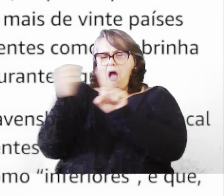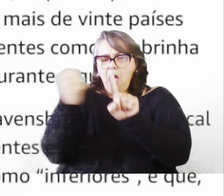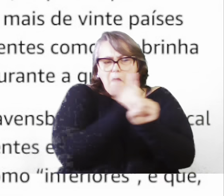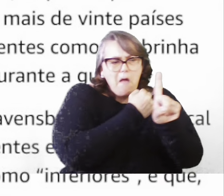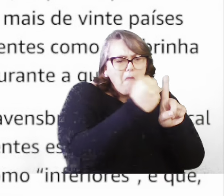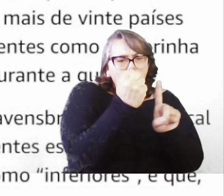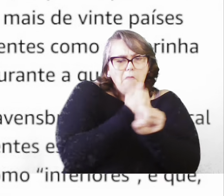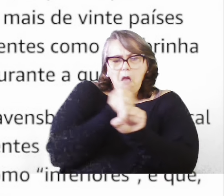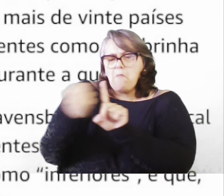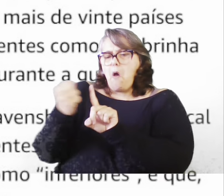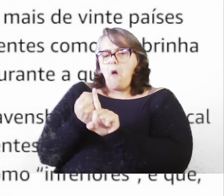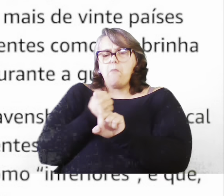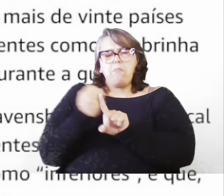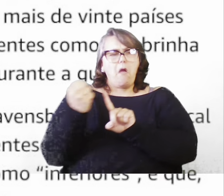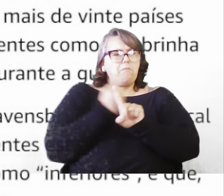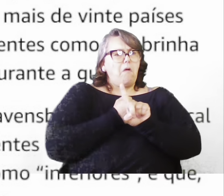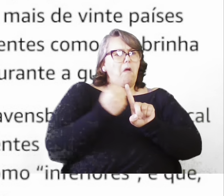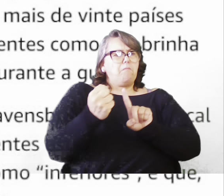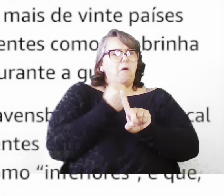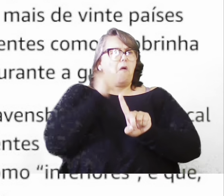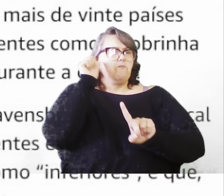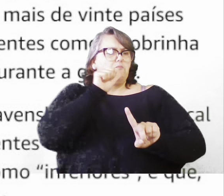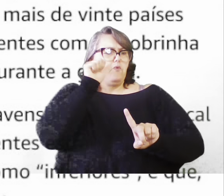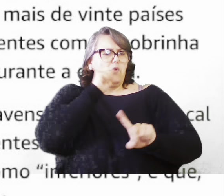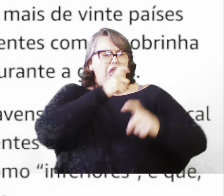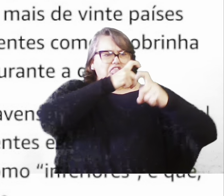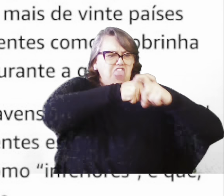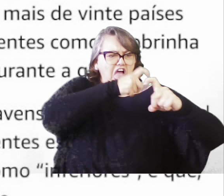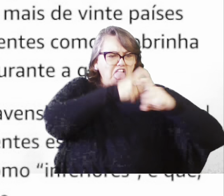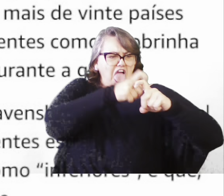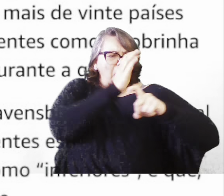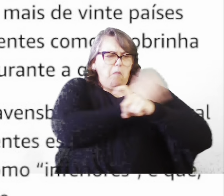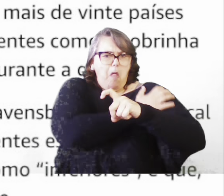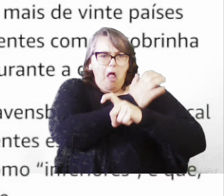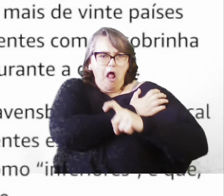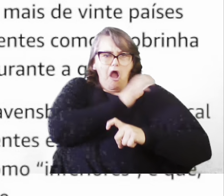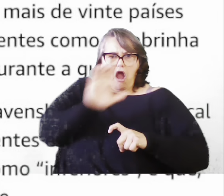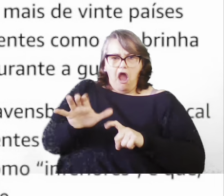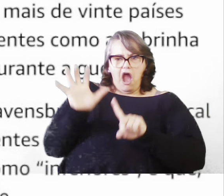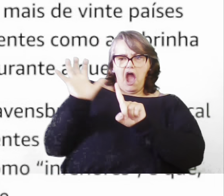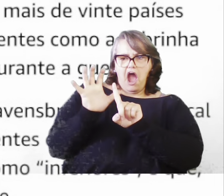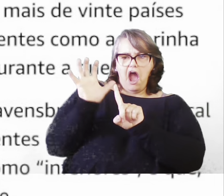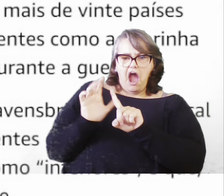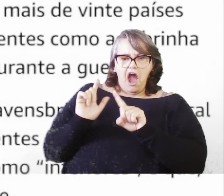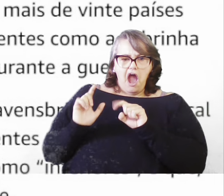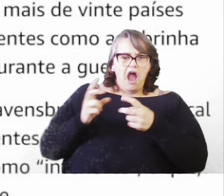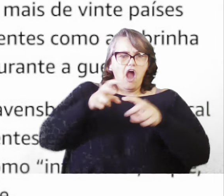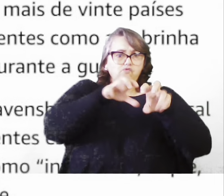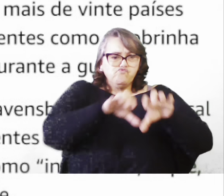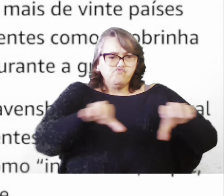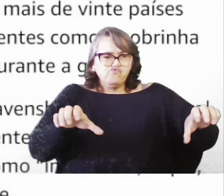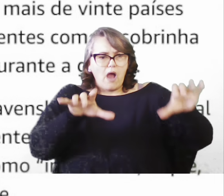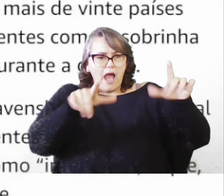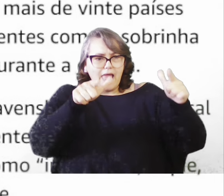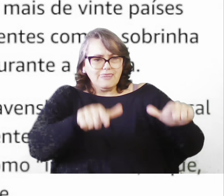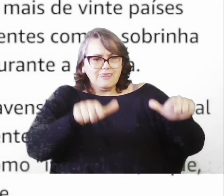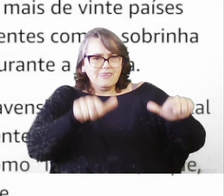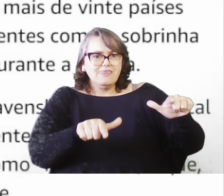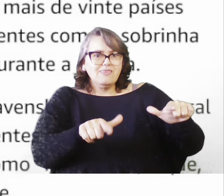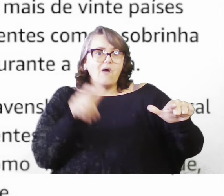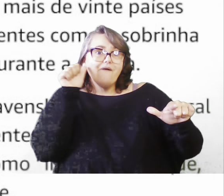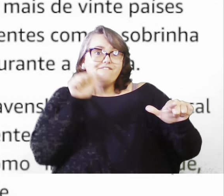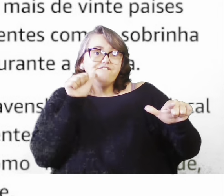Chicoteando-as e chutando-as estavam inúmeras guardas alemães. A destinação era um campo de